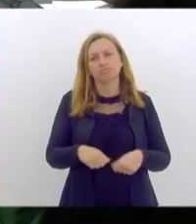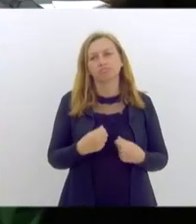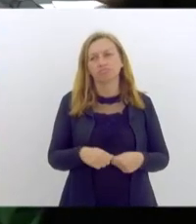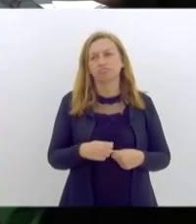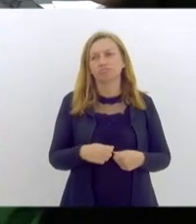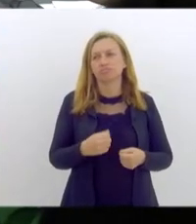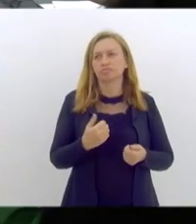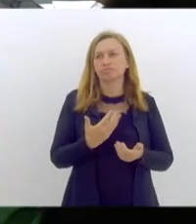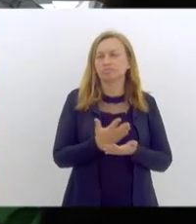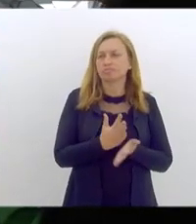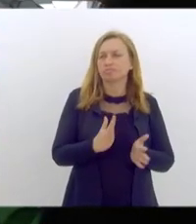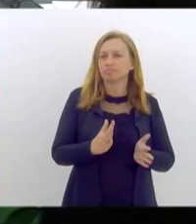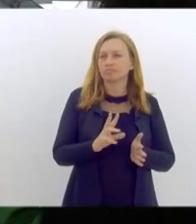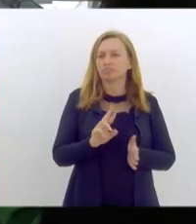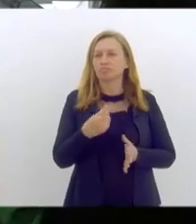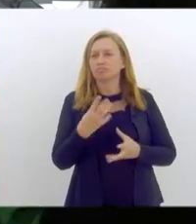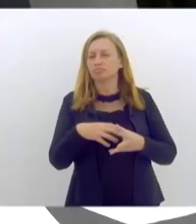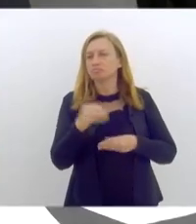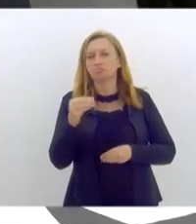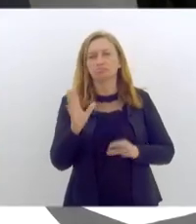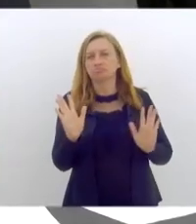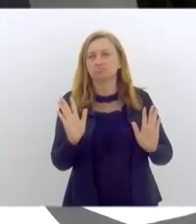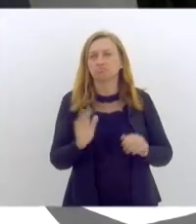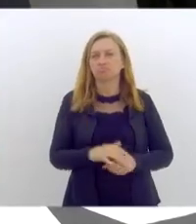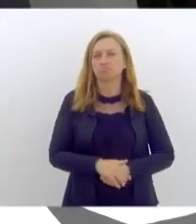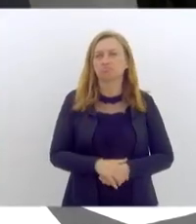deixou de existir ela some assim